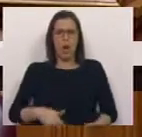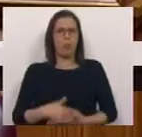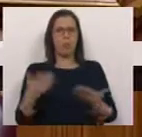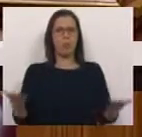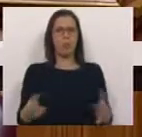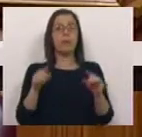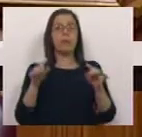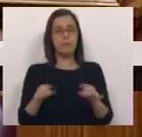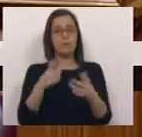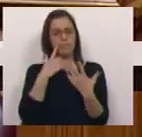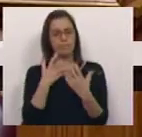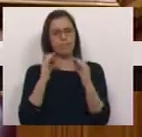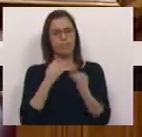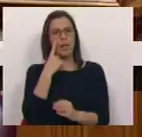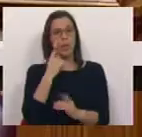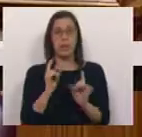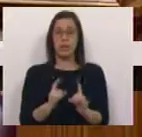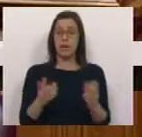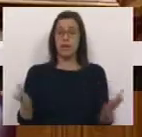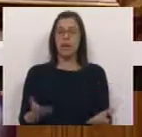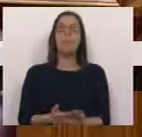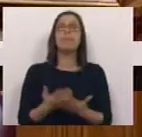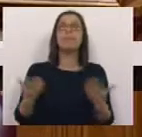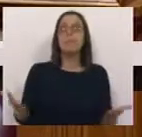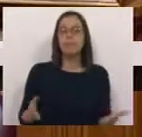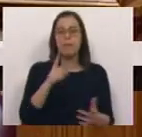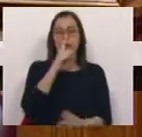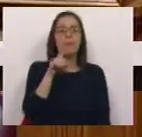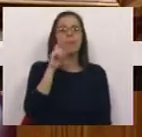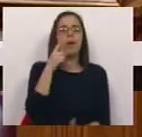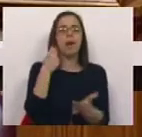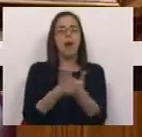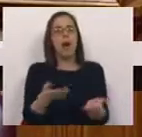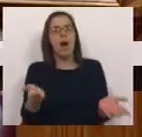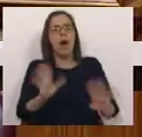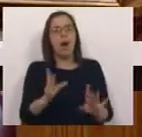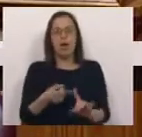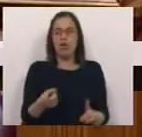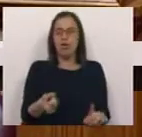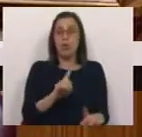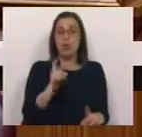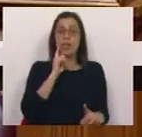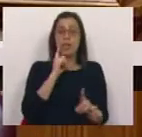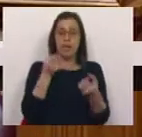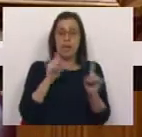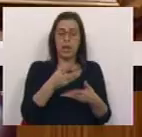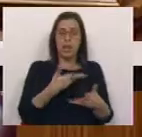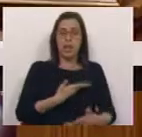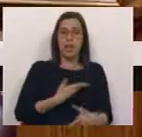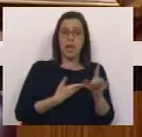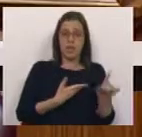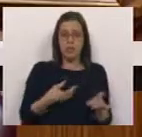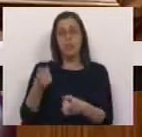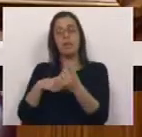assim perante uma evidente constatação. Afinal, quem defende o não pagamos não são aqueles que defendem a renegociação da dívida,